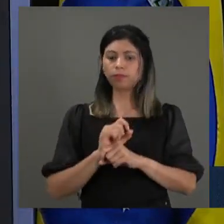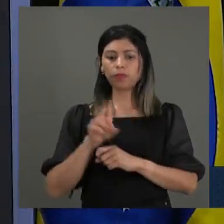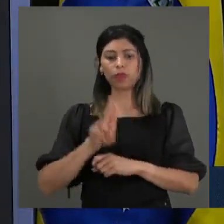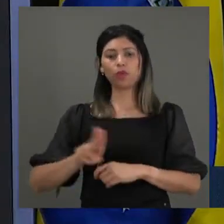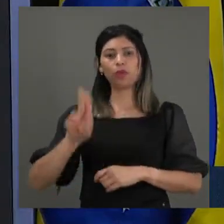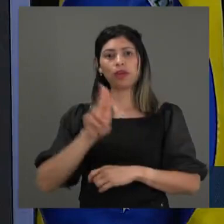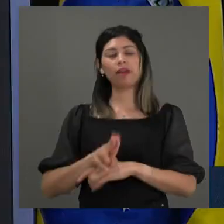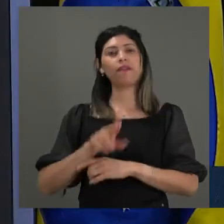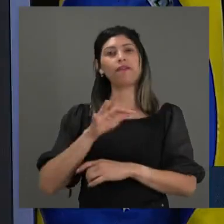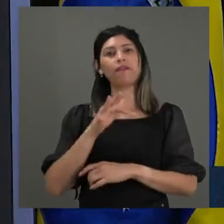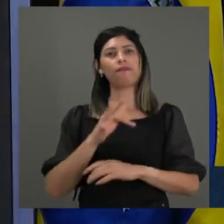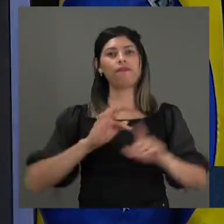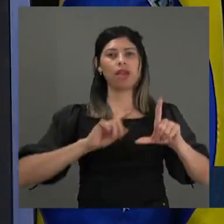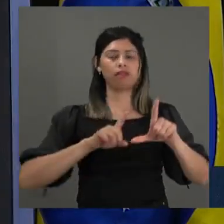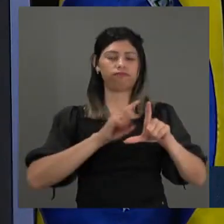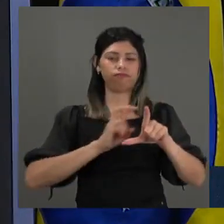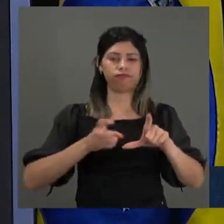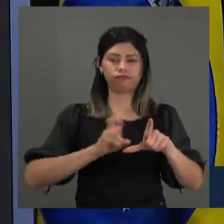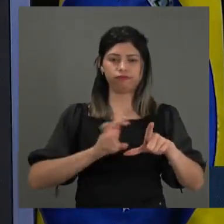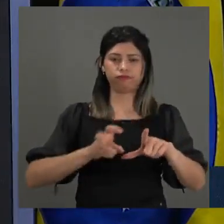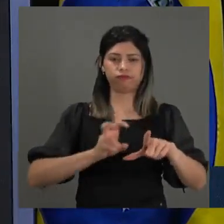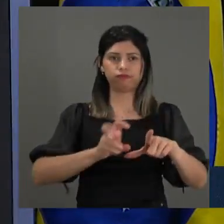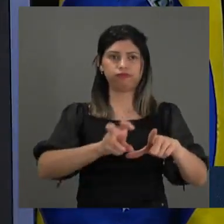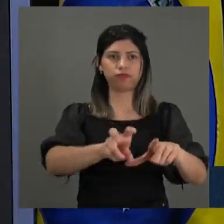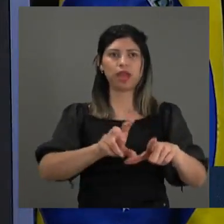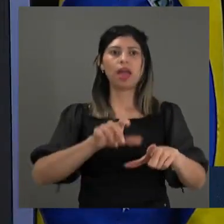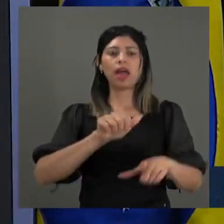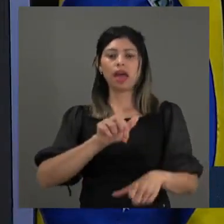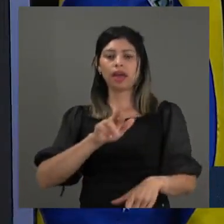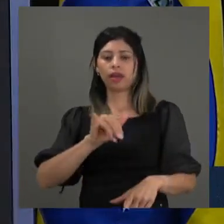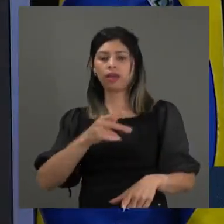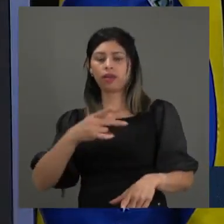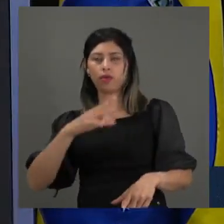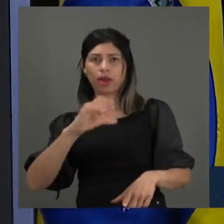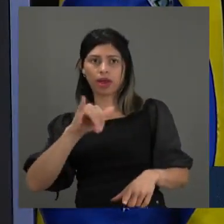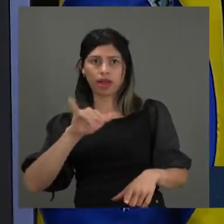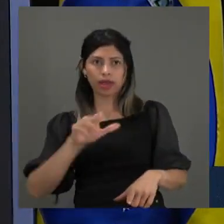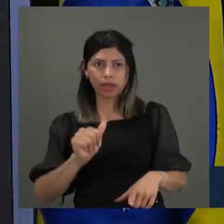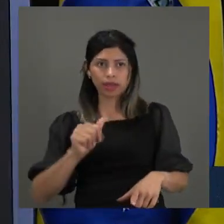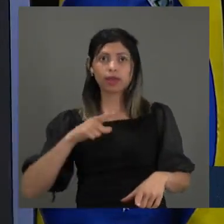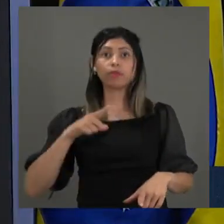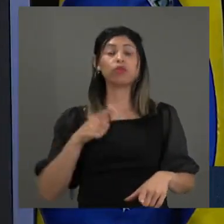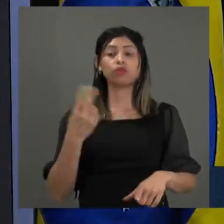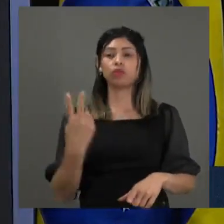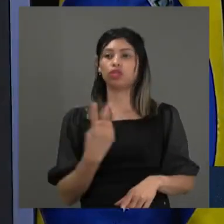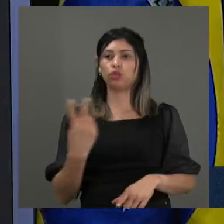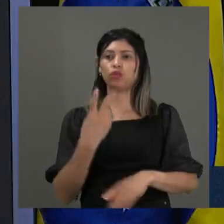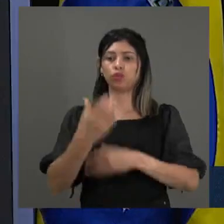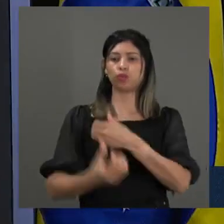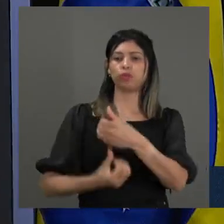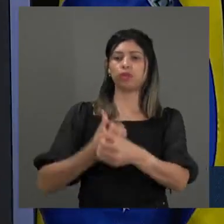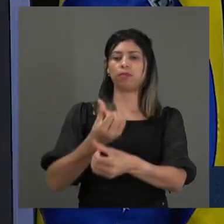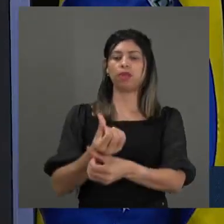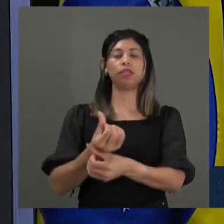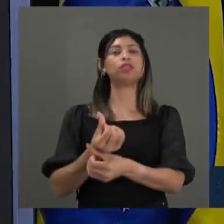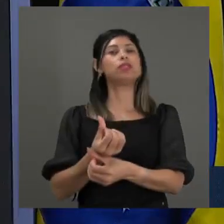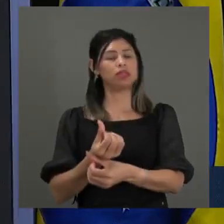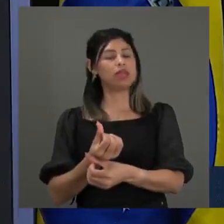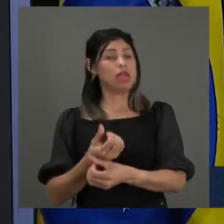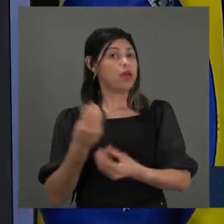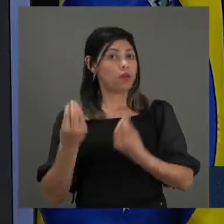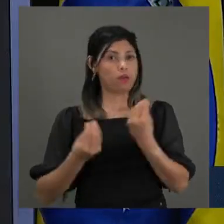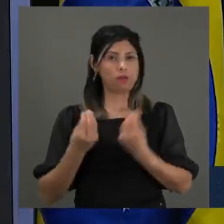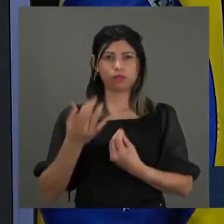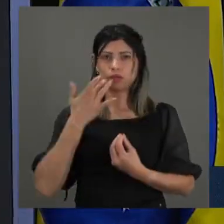de Araucária para o segundo semestre de 2024, porém, sem definição de como será